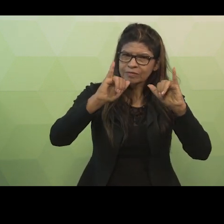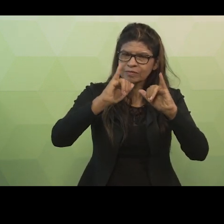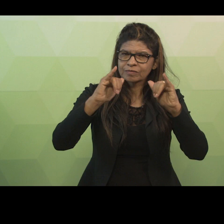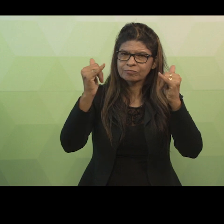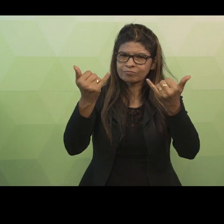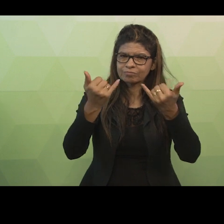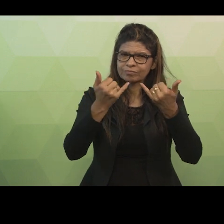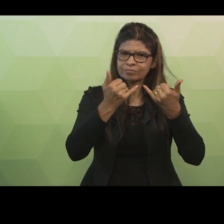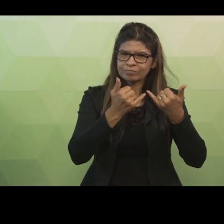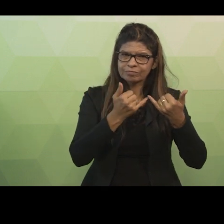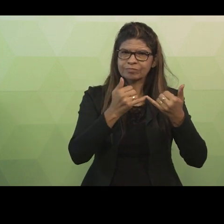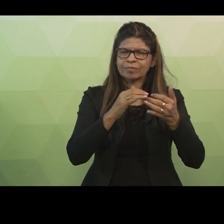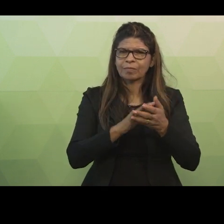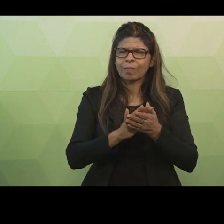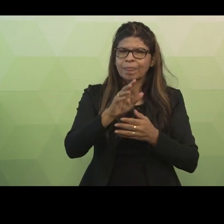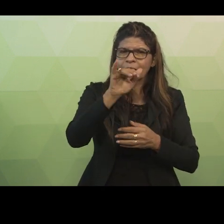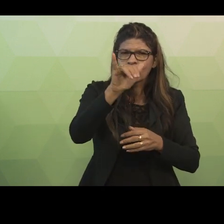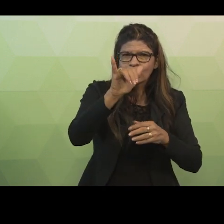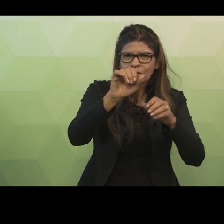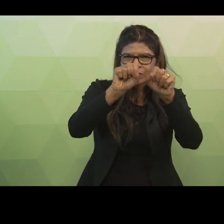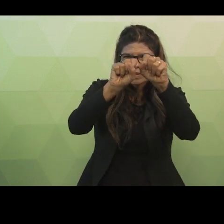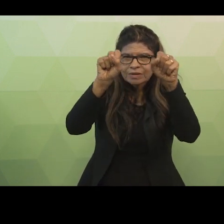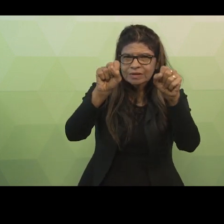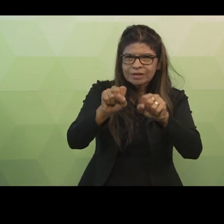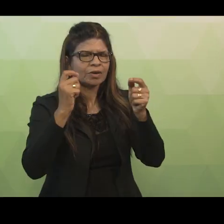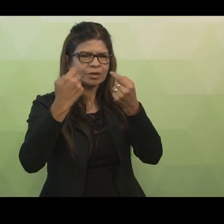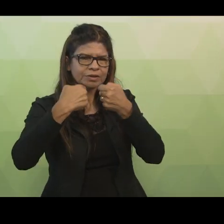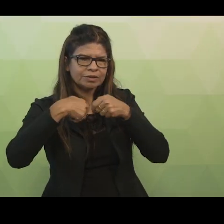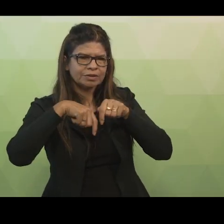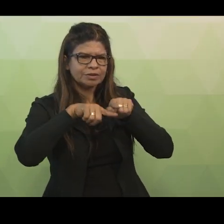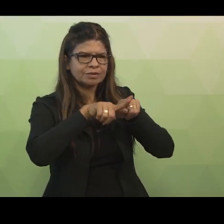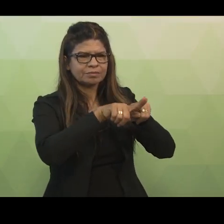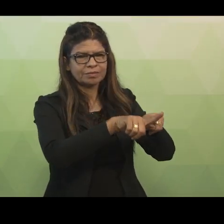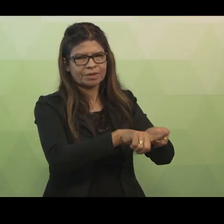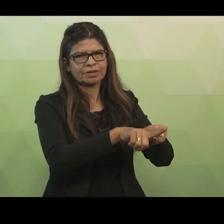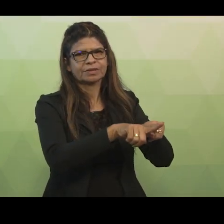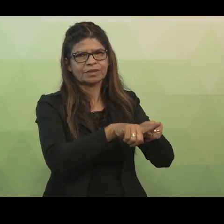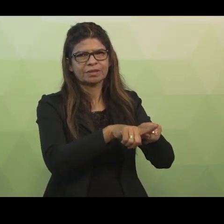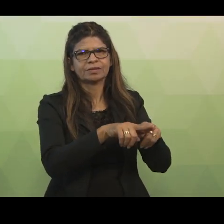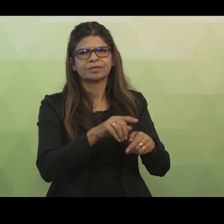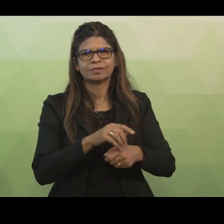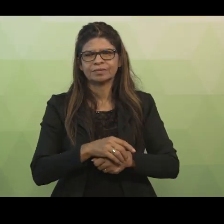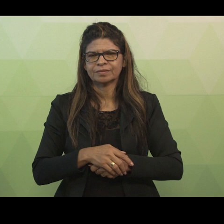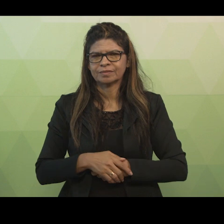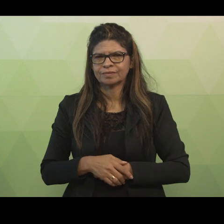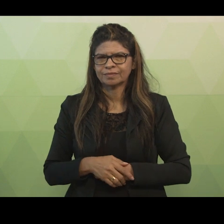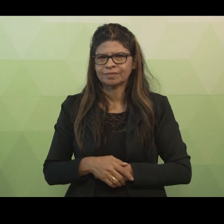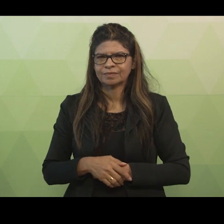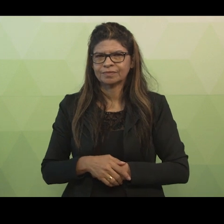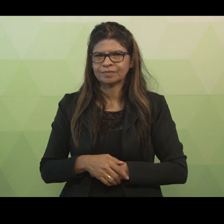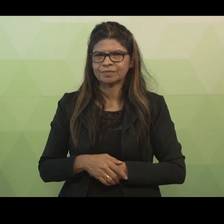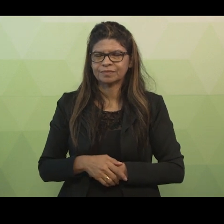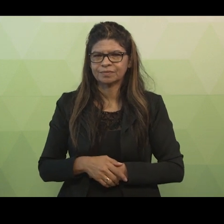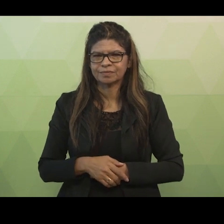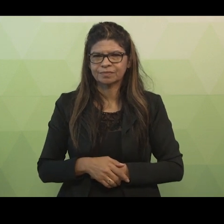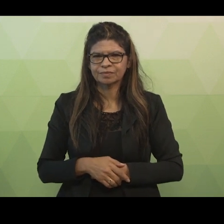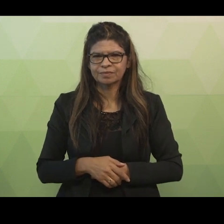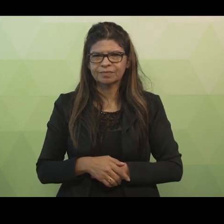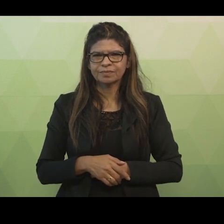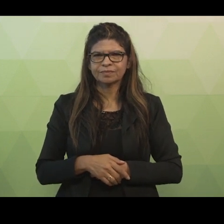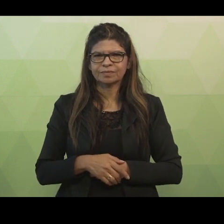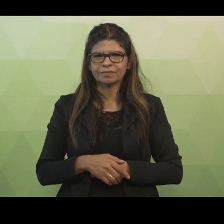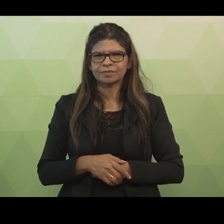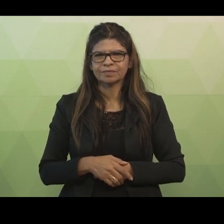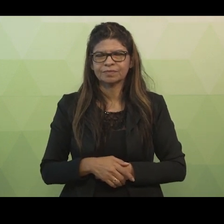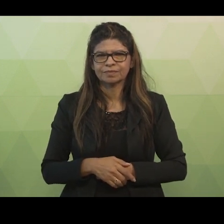envia uma mensagem para o banco de dados, para que sejam verificadas a autenticidade das informações fornecidas.